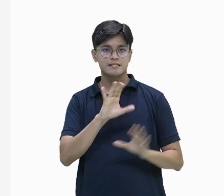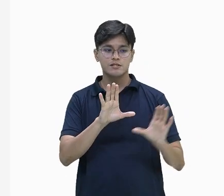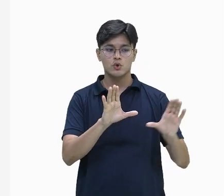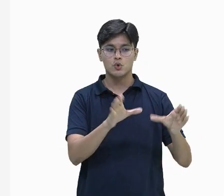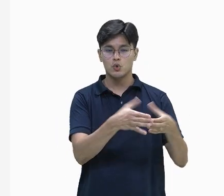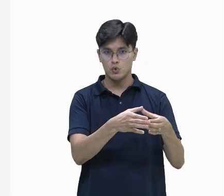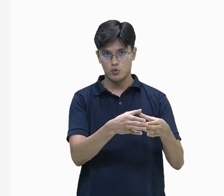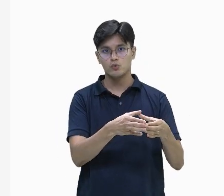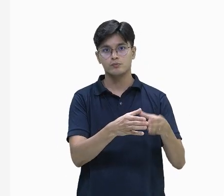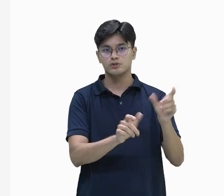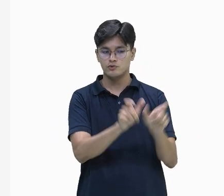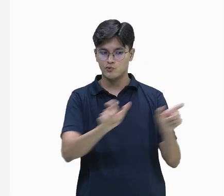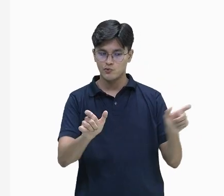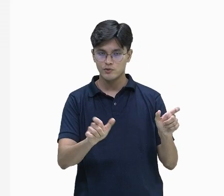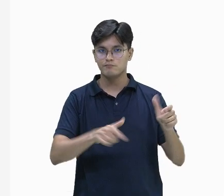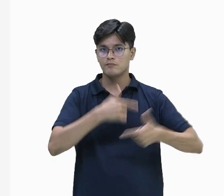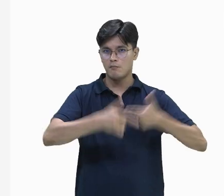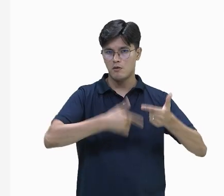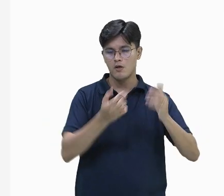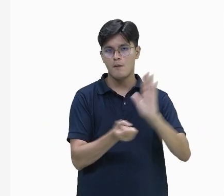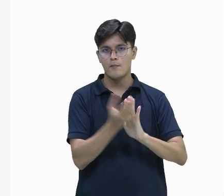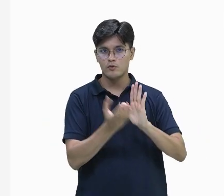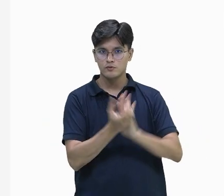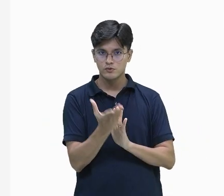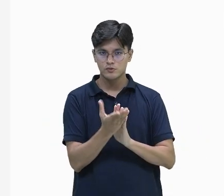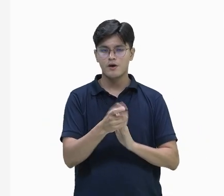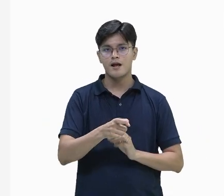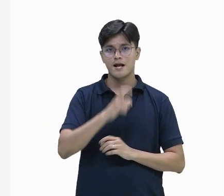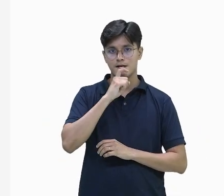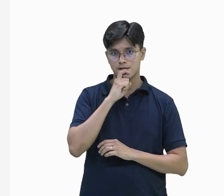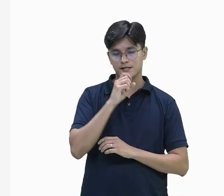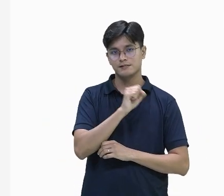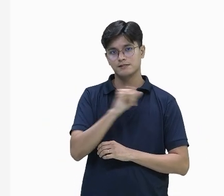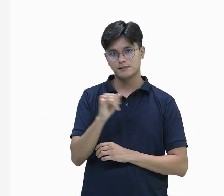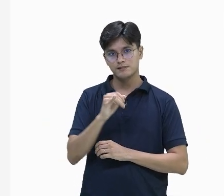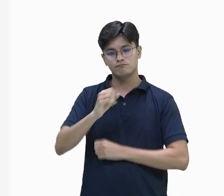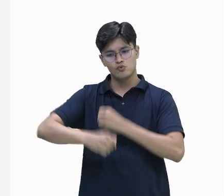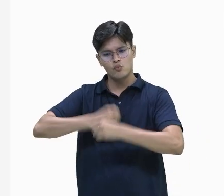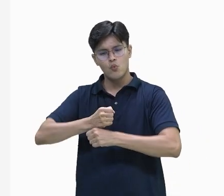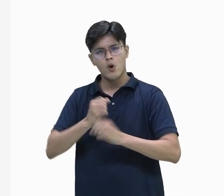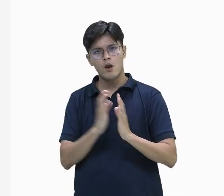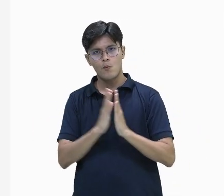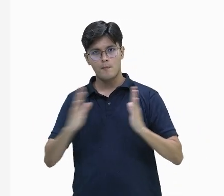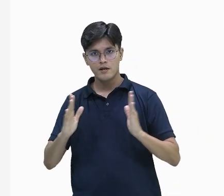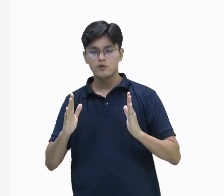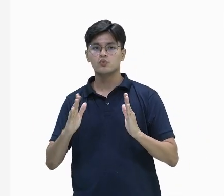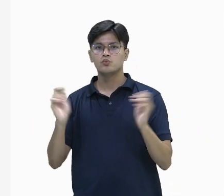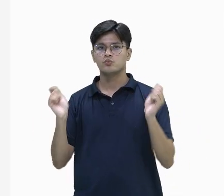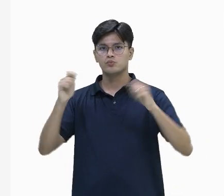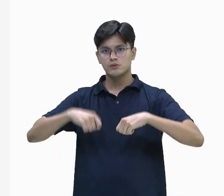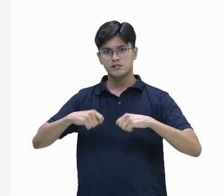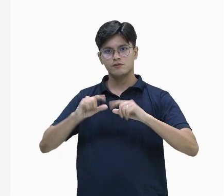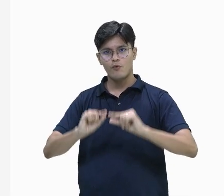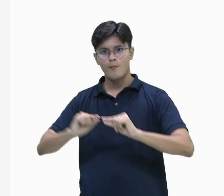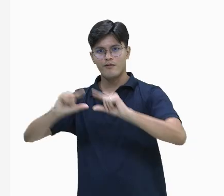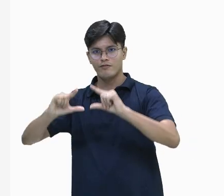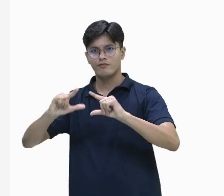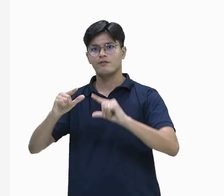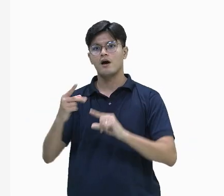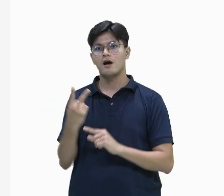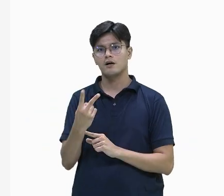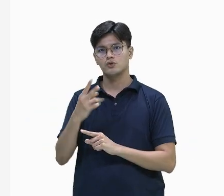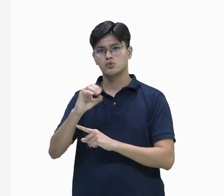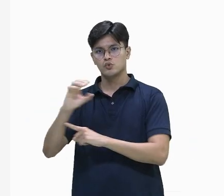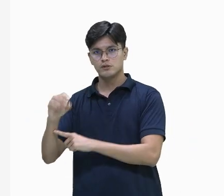produtores de castanha consegue aumentar sua produção em 200 quilos a cada ano e começou com 500 quilos no primeiro